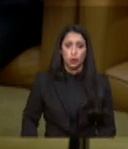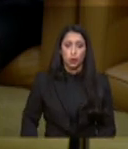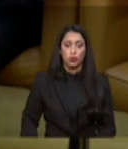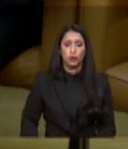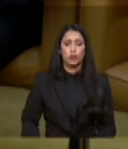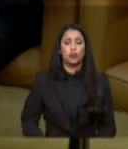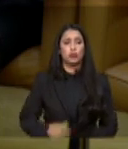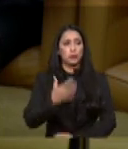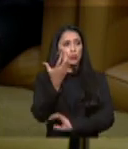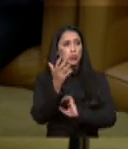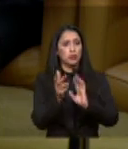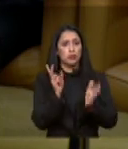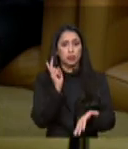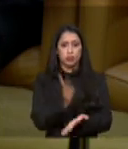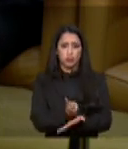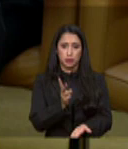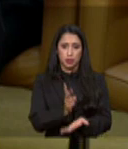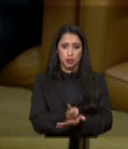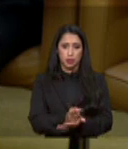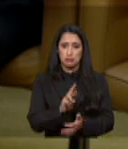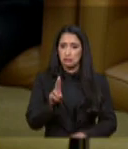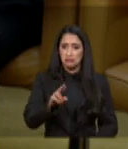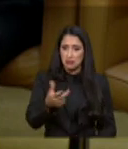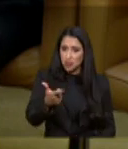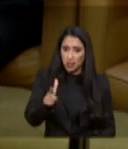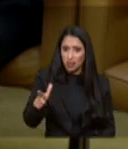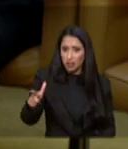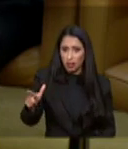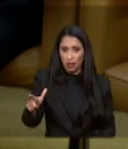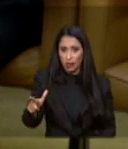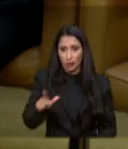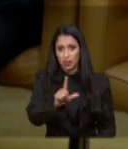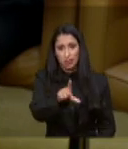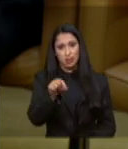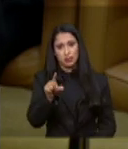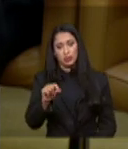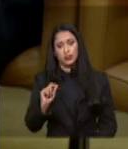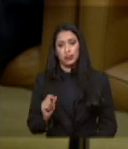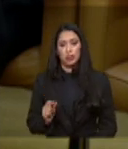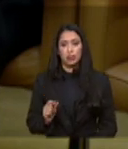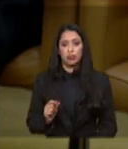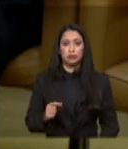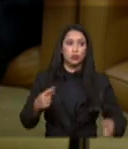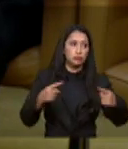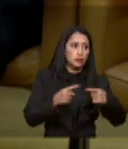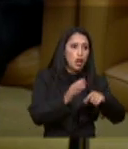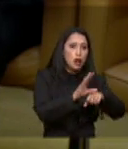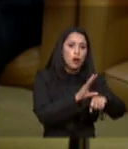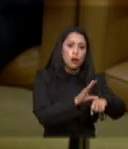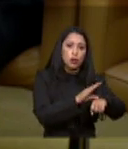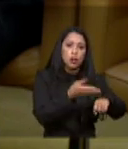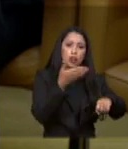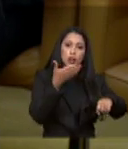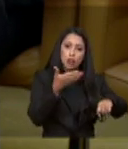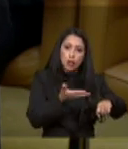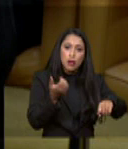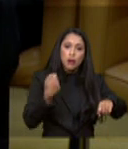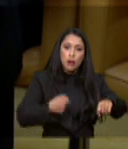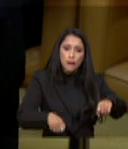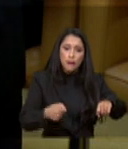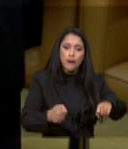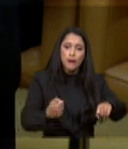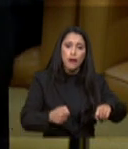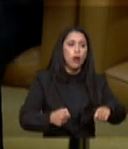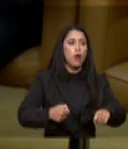meio ambiente e a sua preservação. Não há outro caminho. É justamente desse resultado constitucionalmente esperado que nascem os